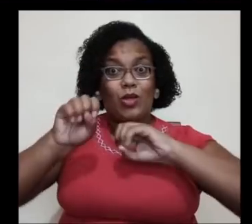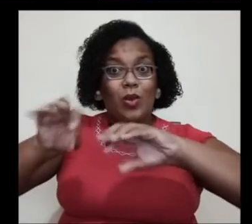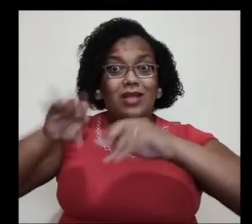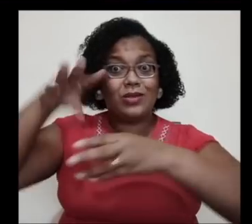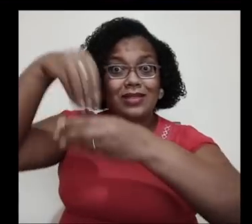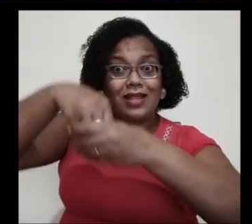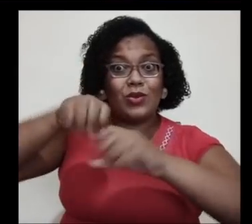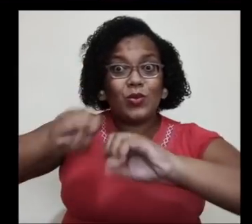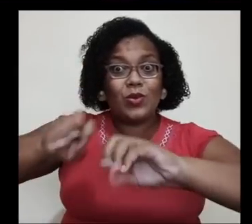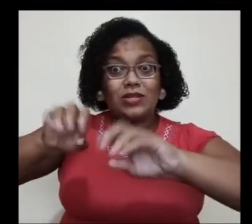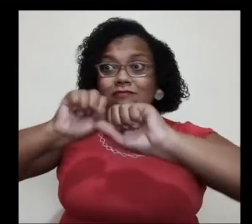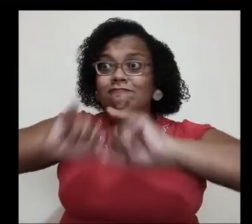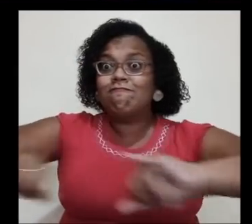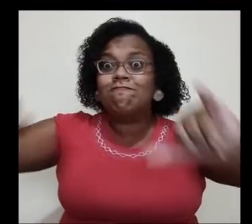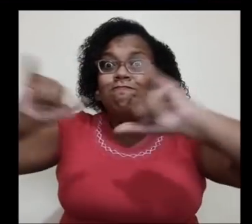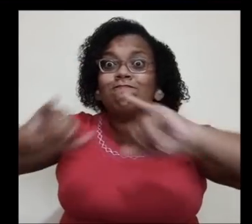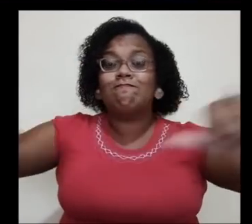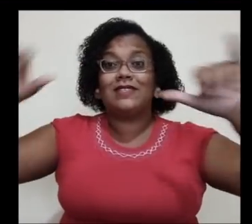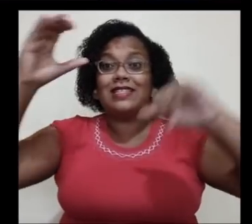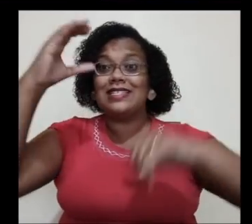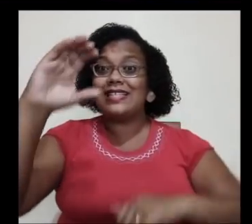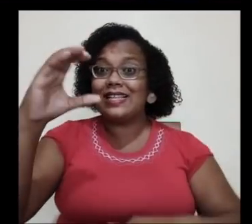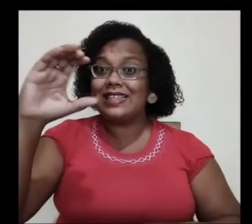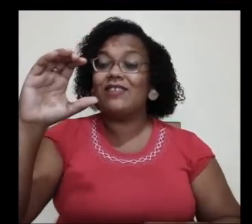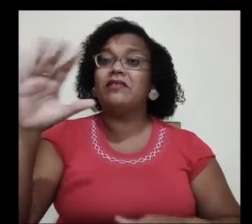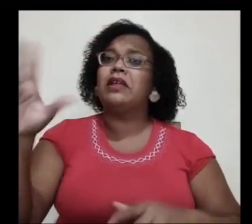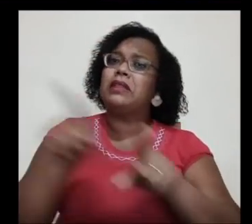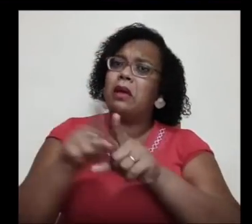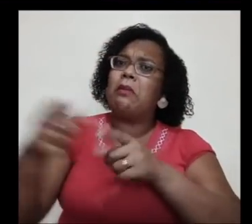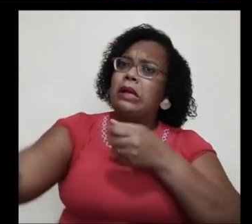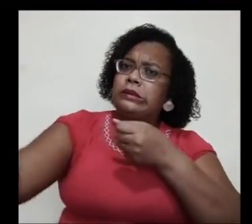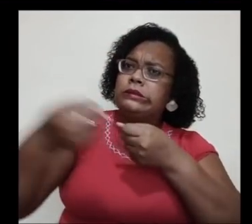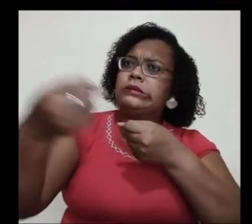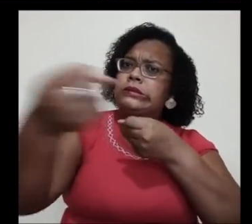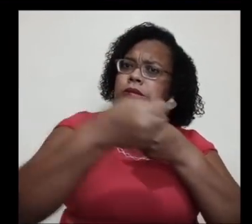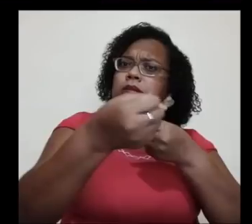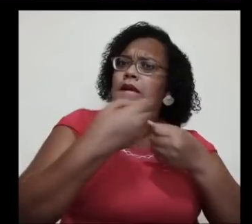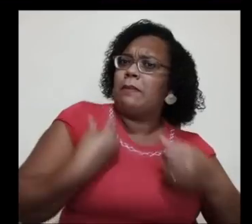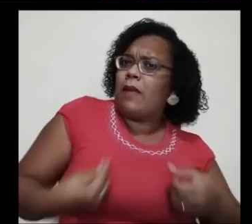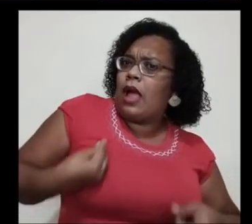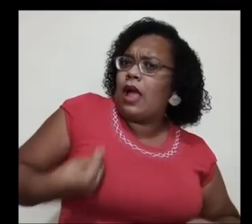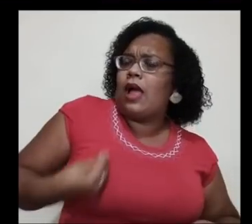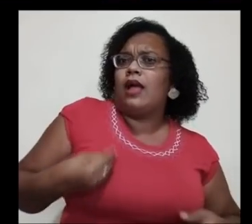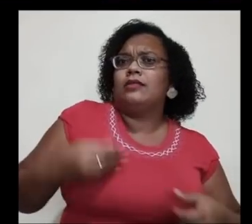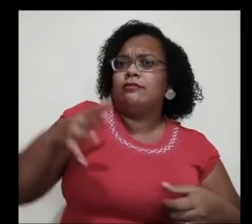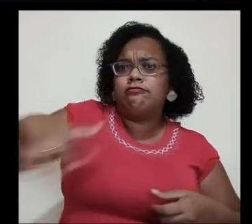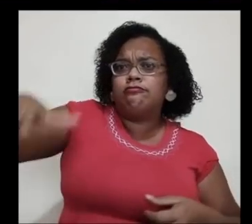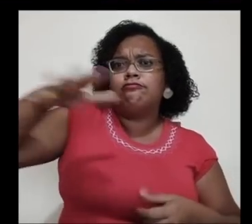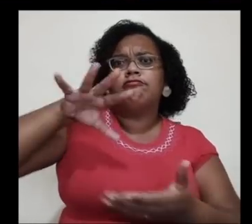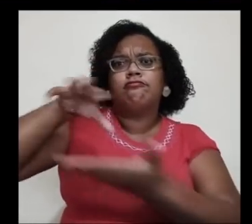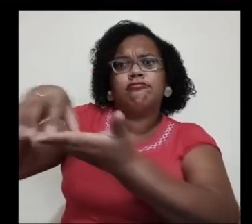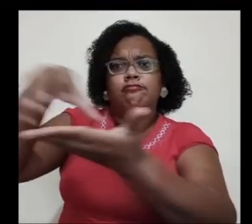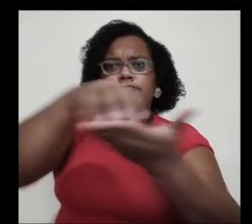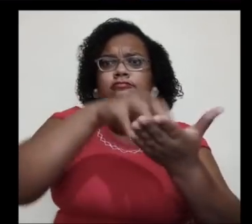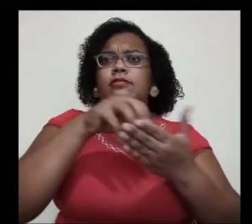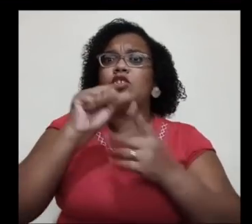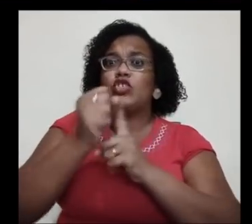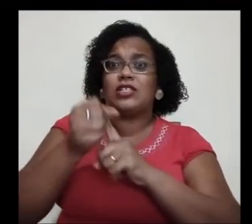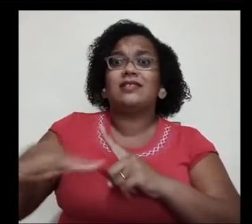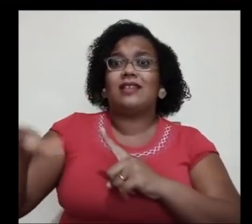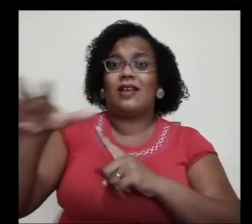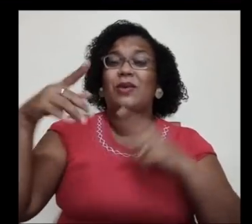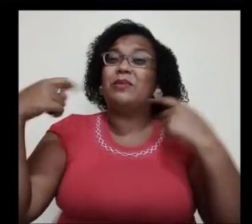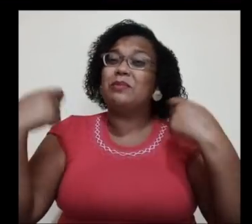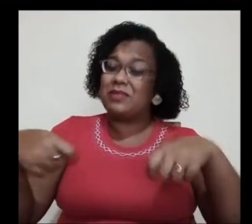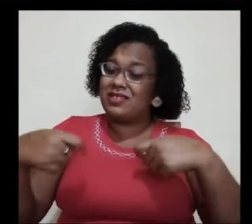via divulgação científica e via participação também dos setores sociais nas políticas de ciência e tecnologia. Nós precisamos, certamente,